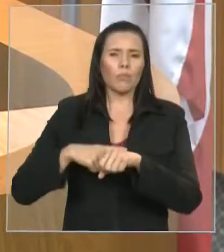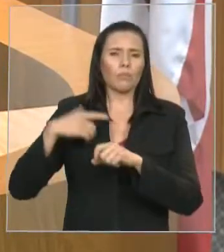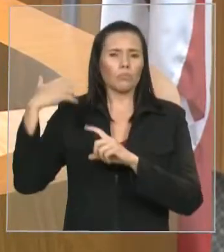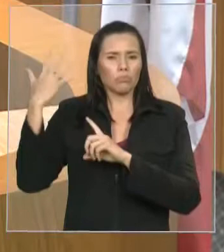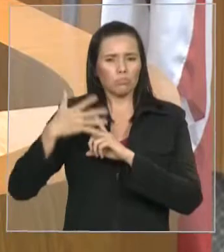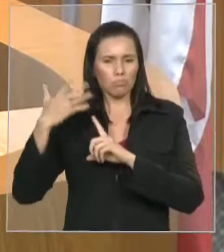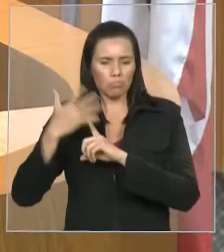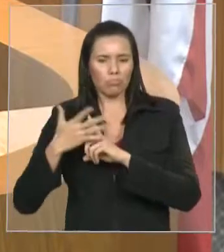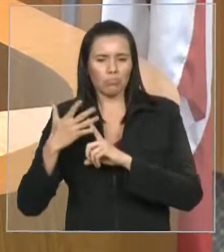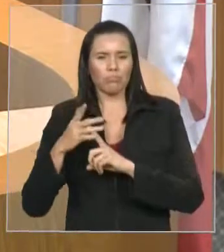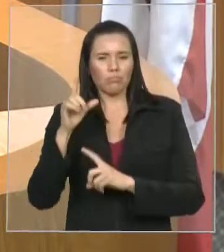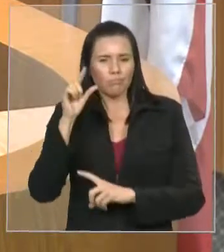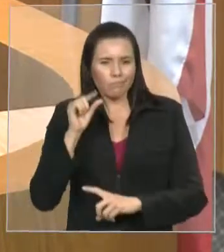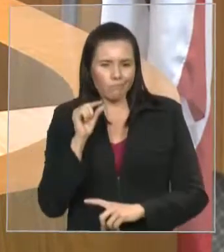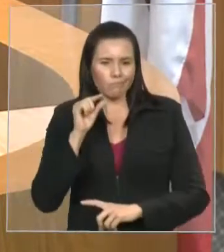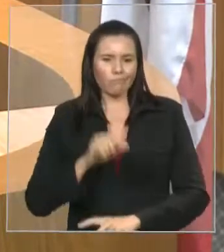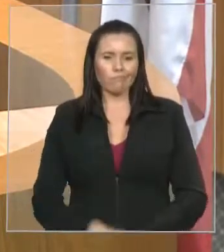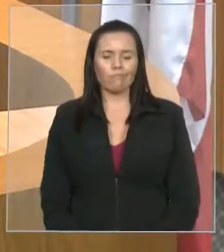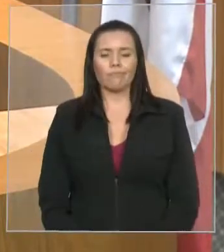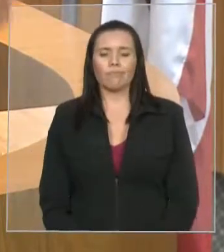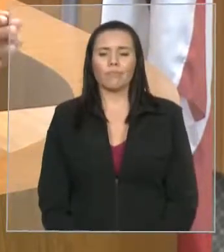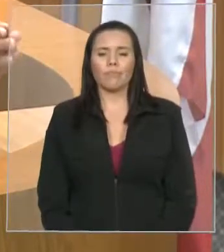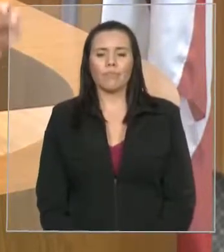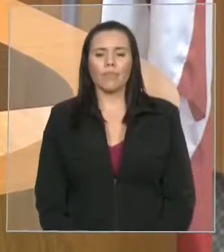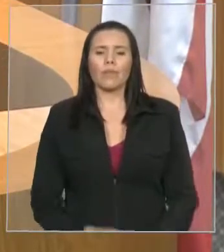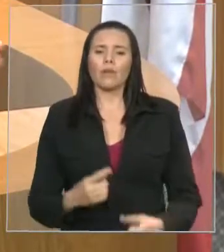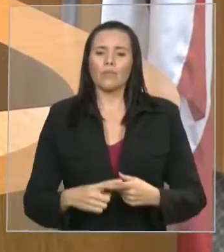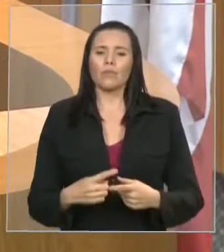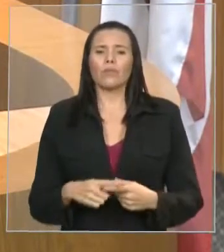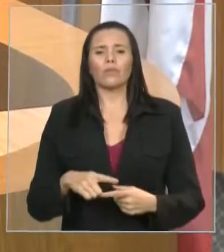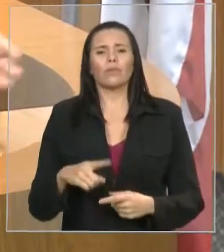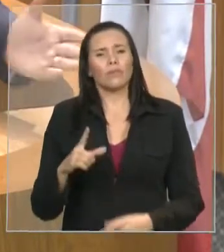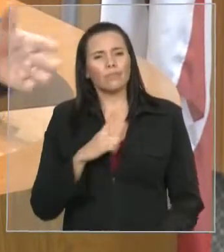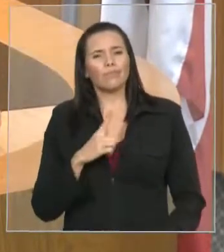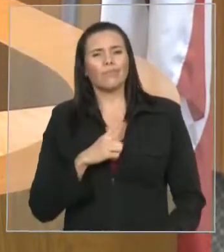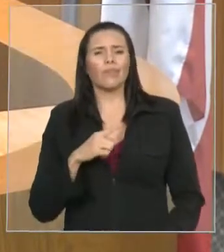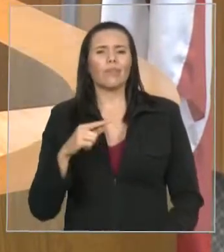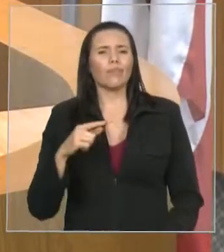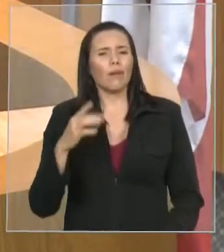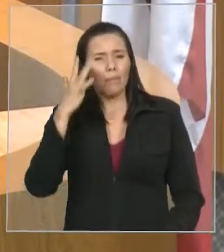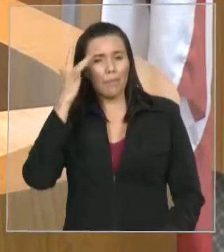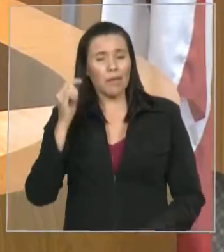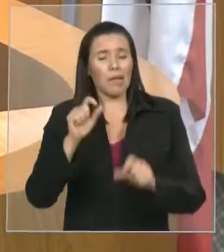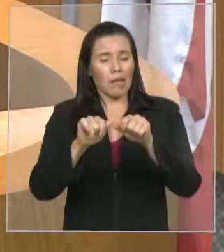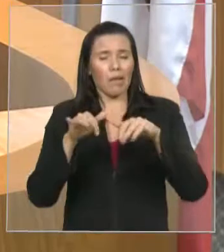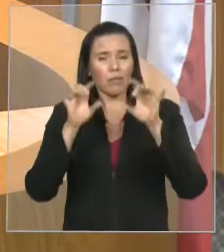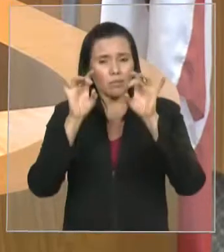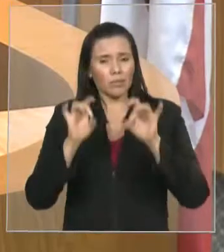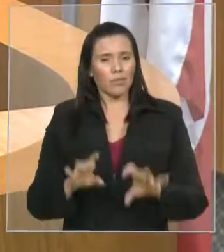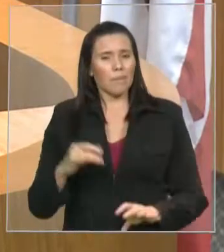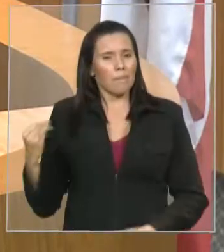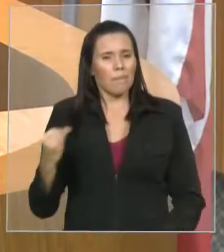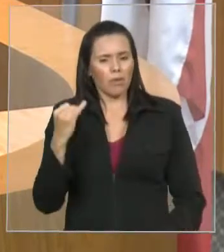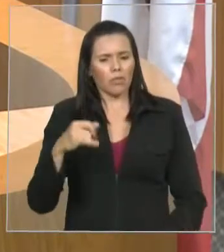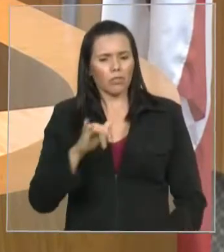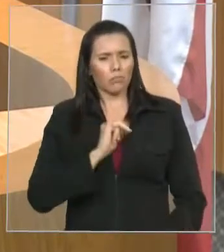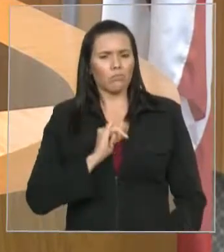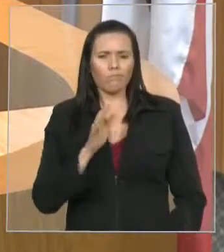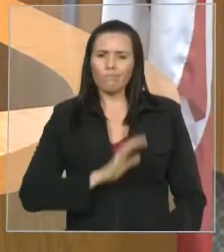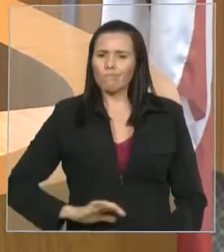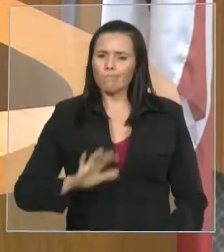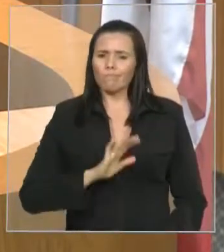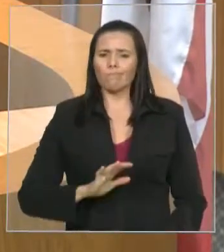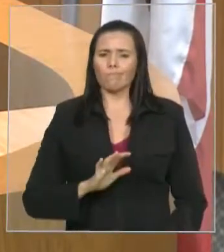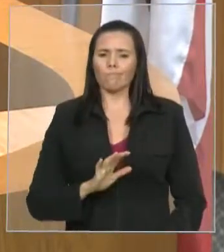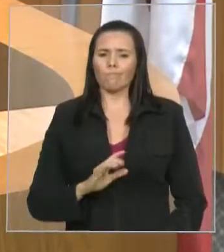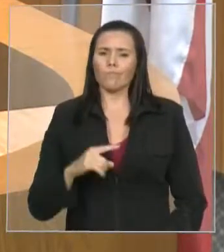grande momento que tem uma simbologia muito importante para a Imperatriz, para a região tocantina e para todo o nosso Estado a partir do reconhecimento desta